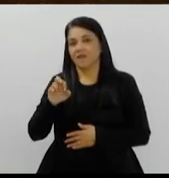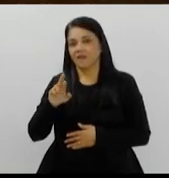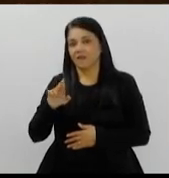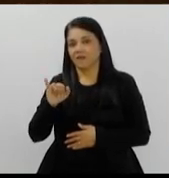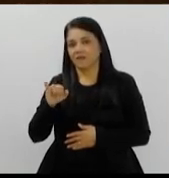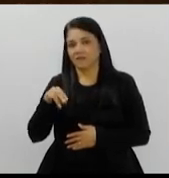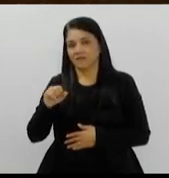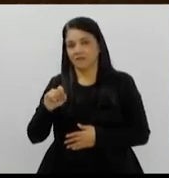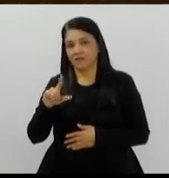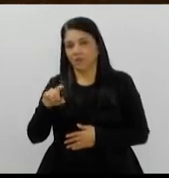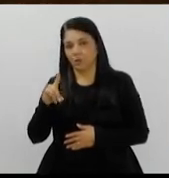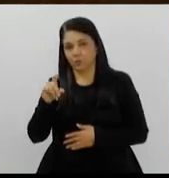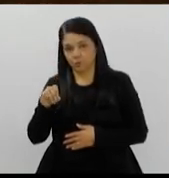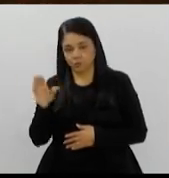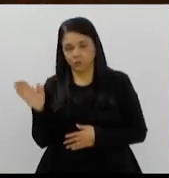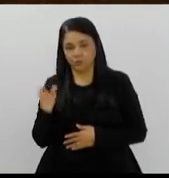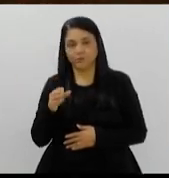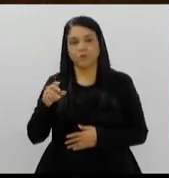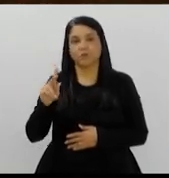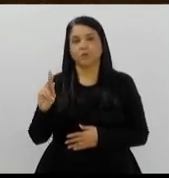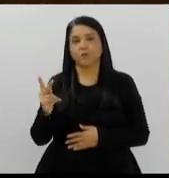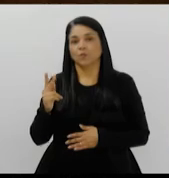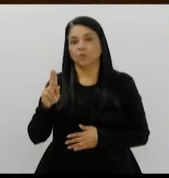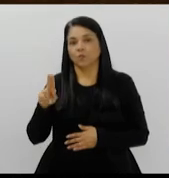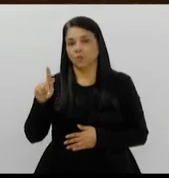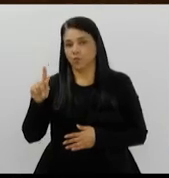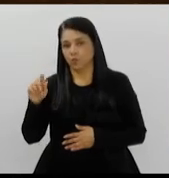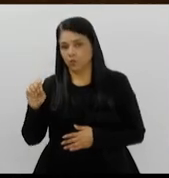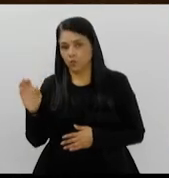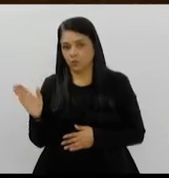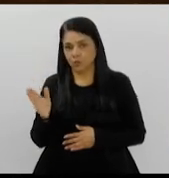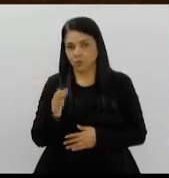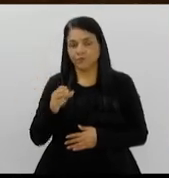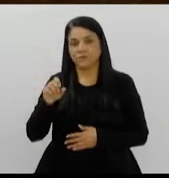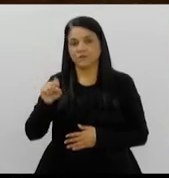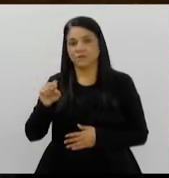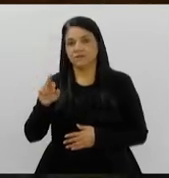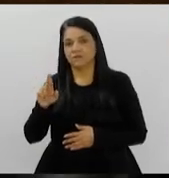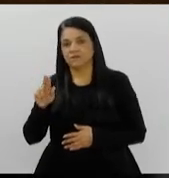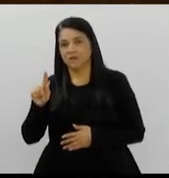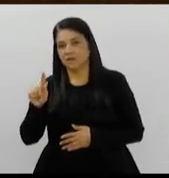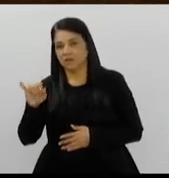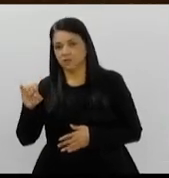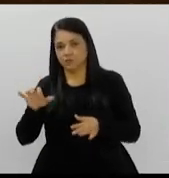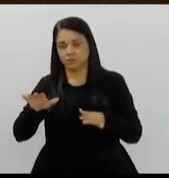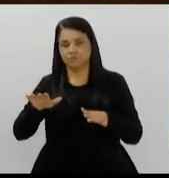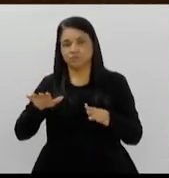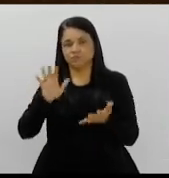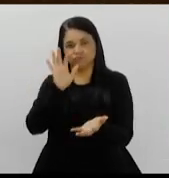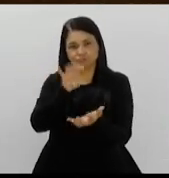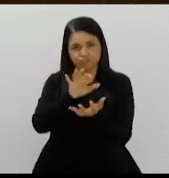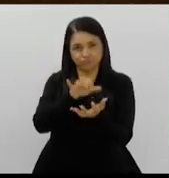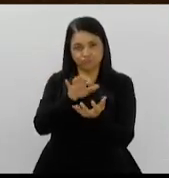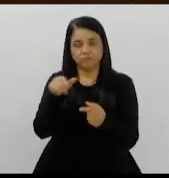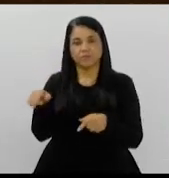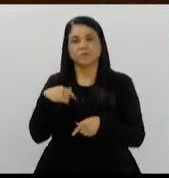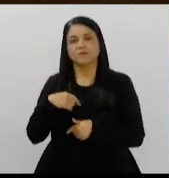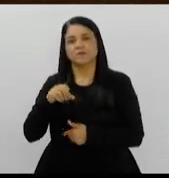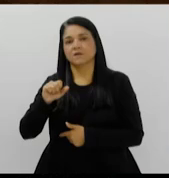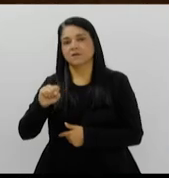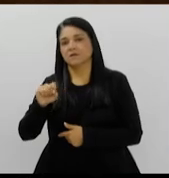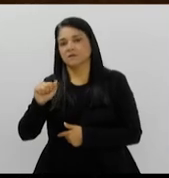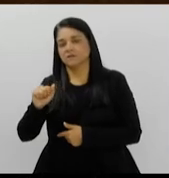Hugo também está presente, o Sérgio, lá de Jacarepaguá, o Saulo